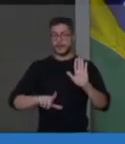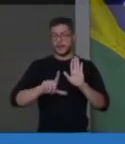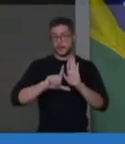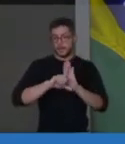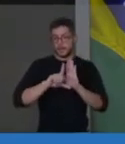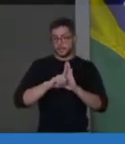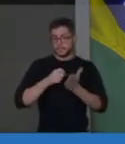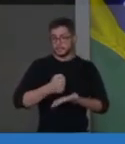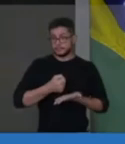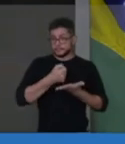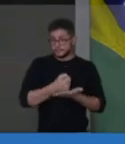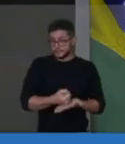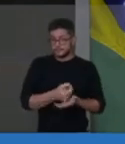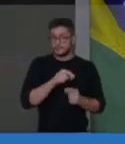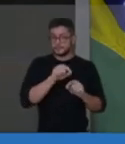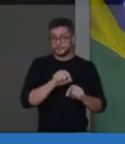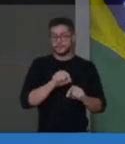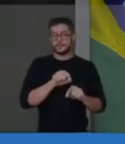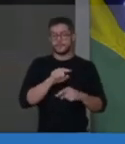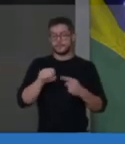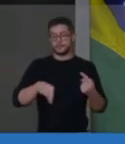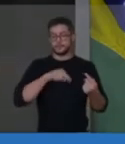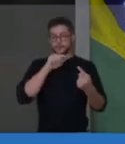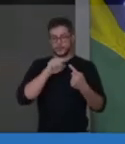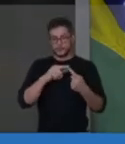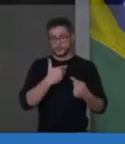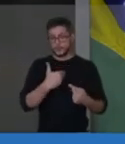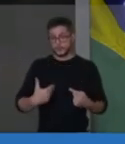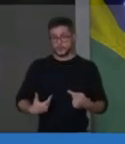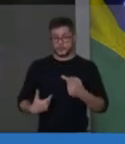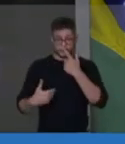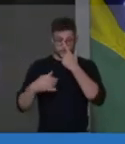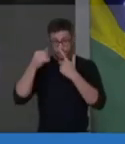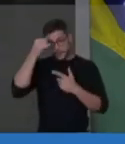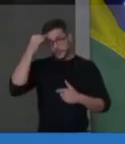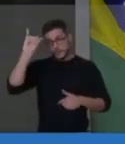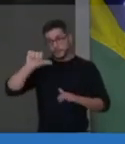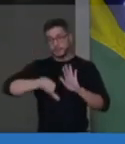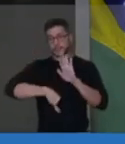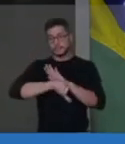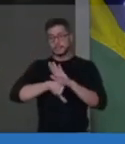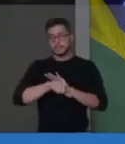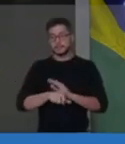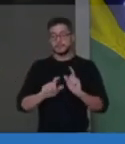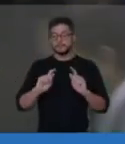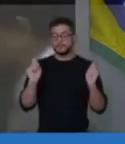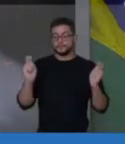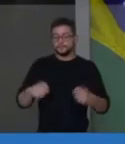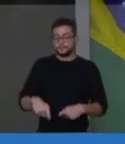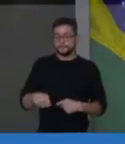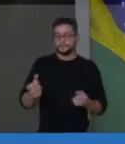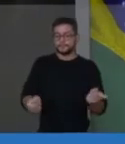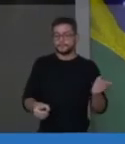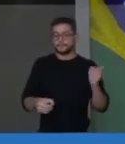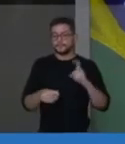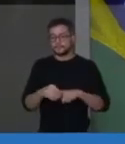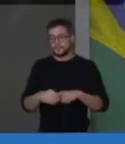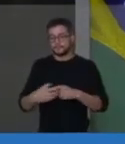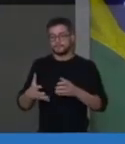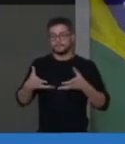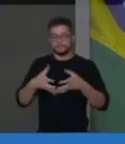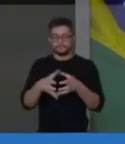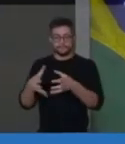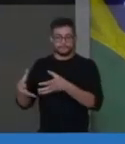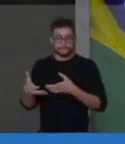internado é dever do Estado, objetivando prevenir o crime e orientar o retorno à convivência em sociedade. E ainda